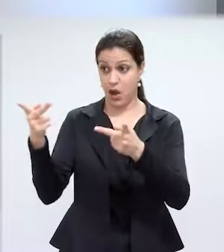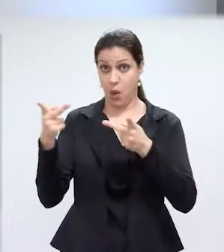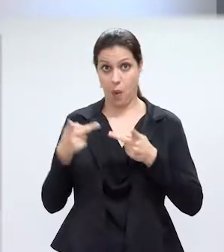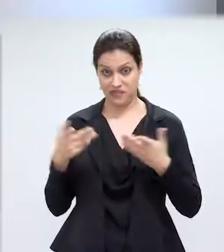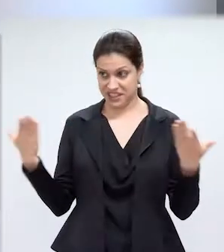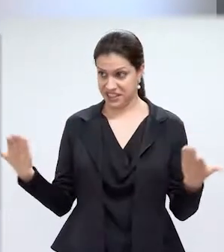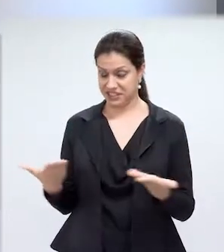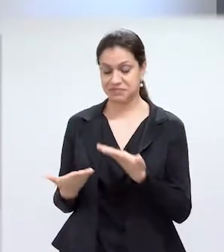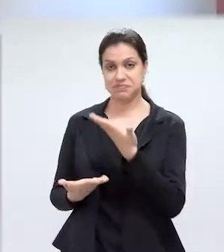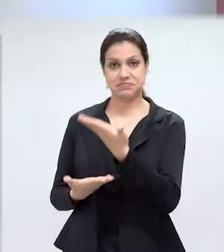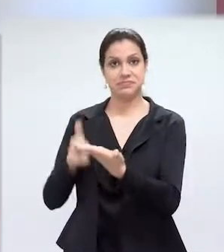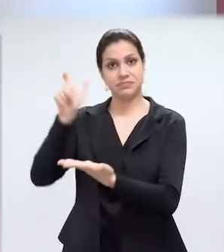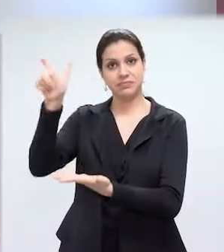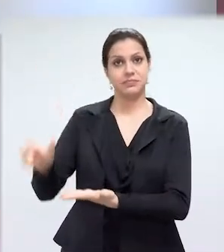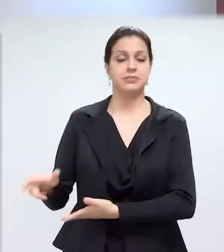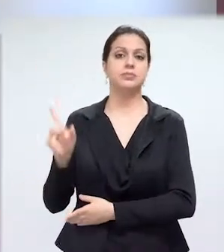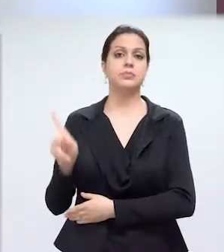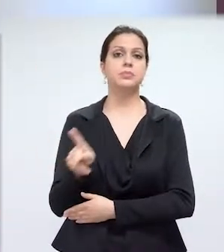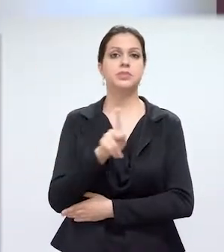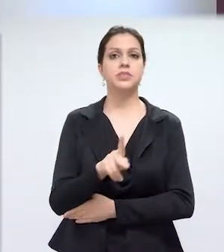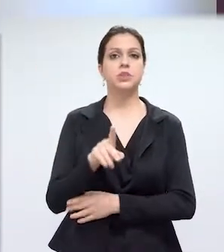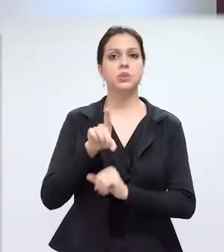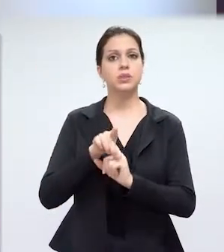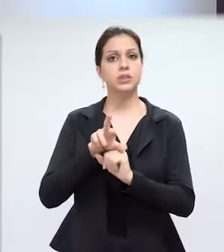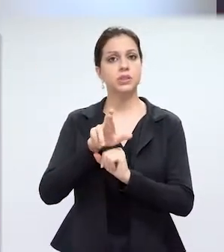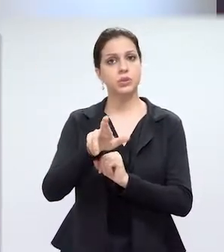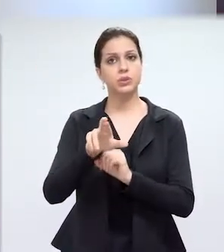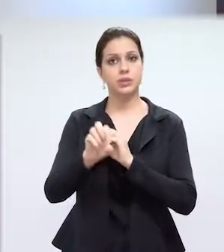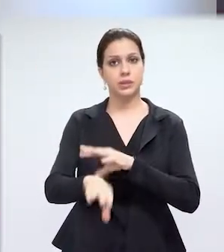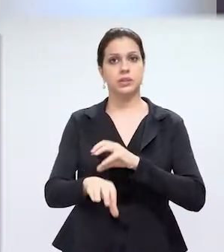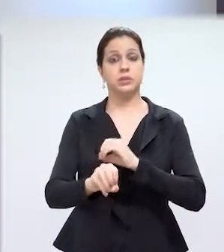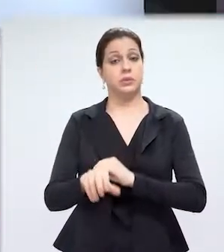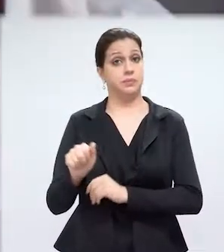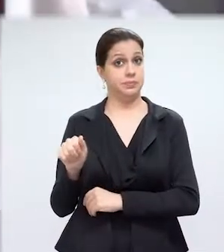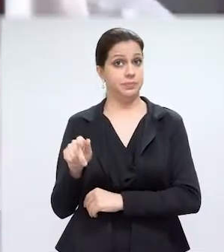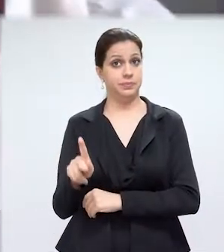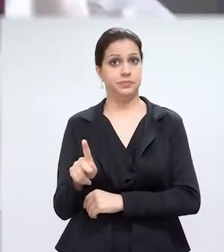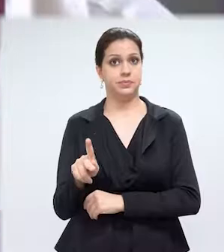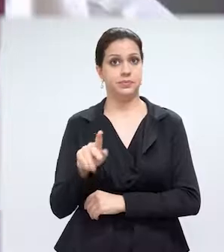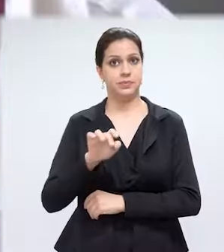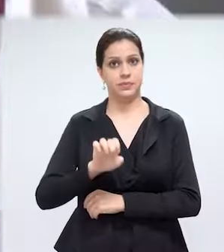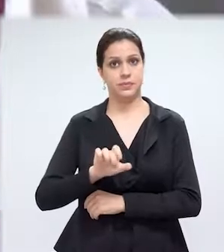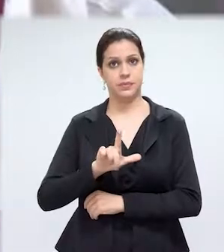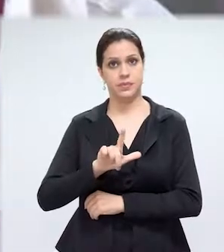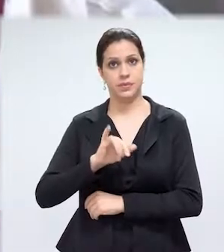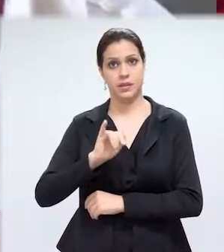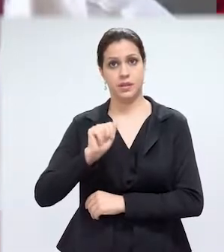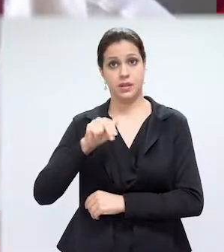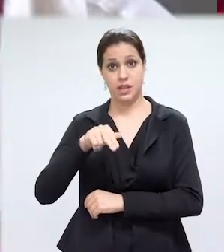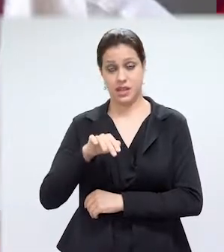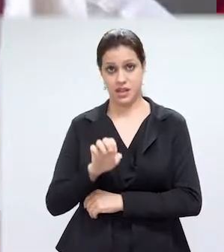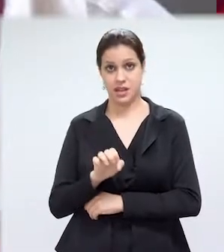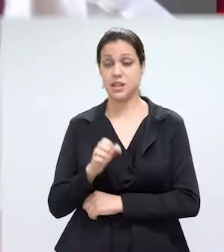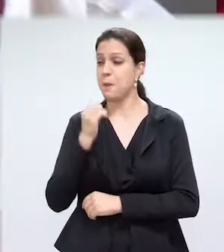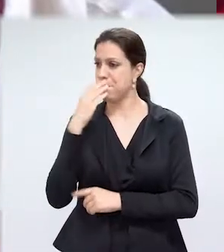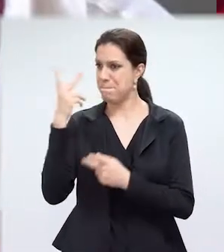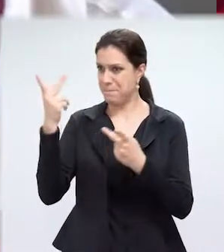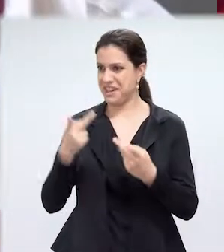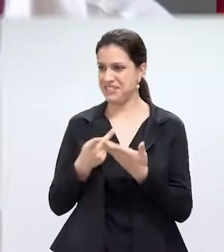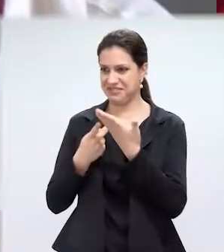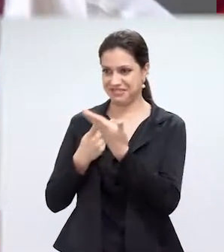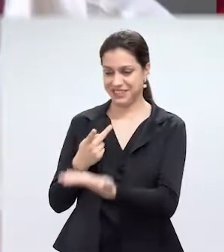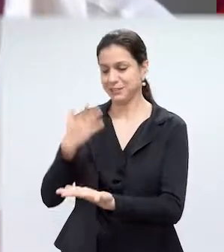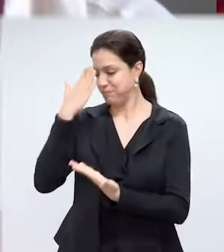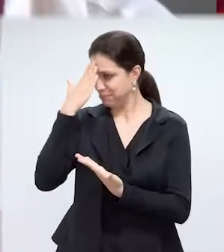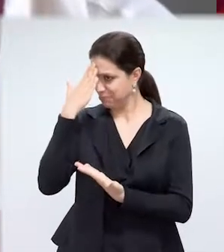E eu quero apresentar a nossa convidada dessa edição, é a professora doutora em educação aposentada, a